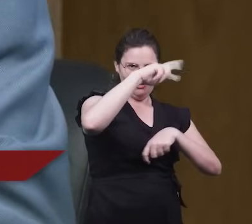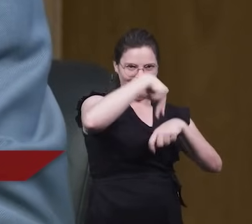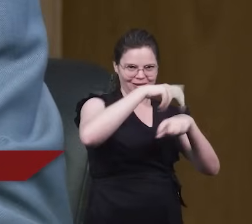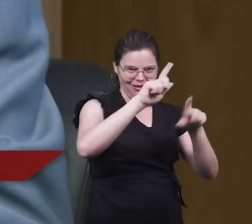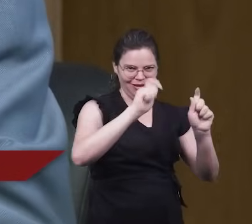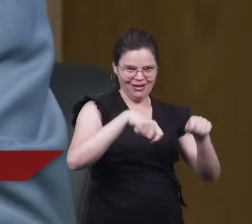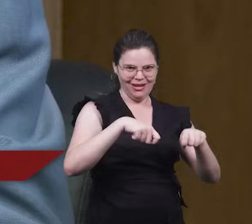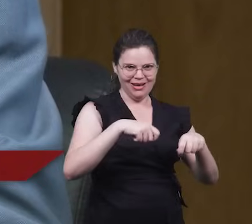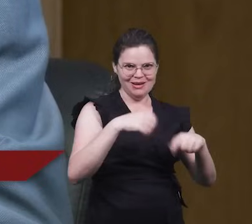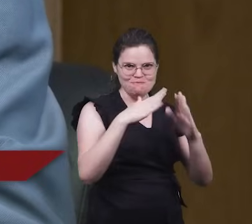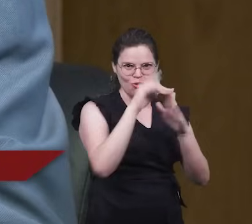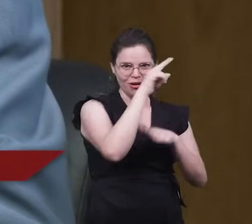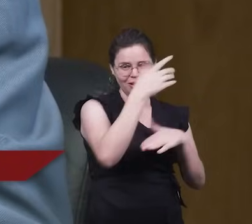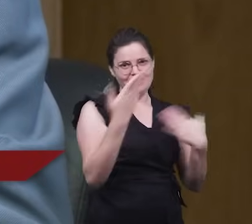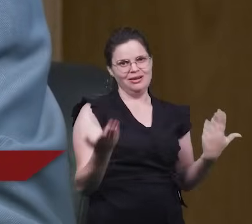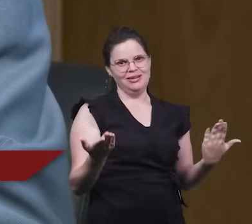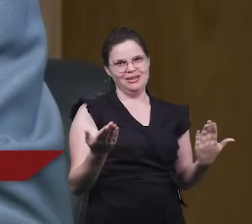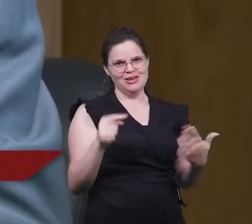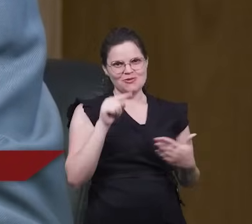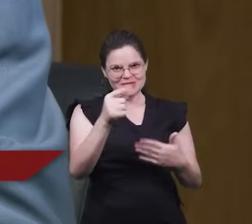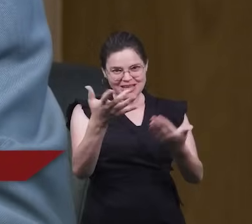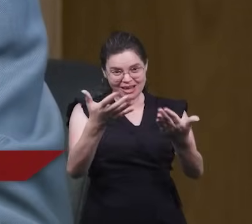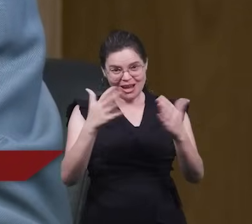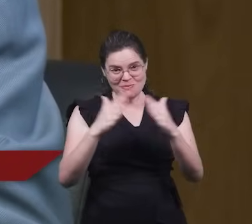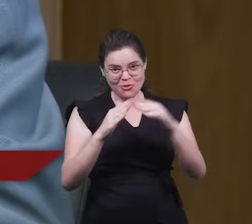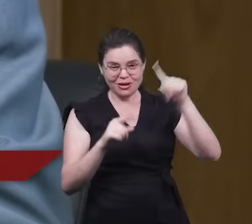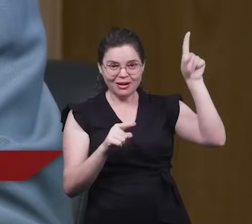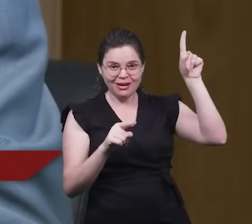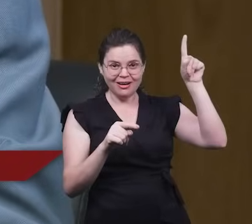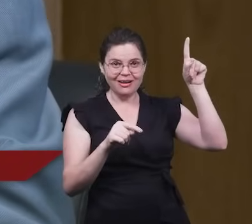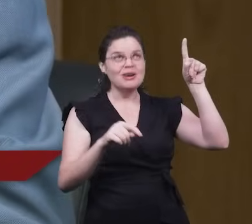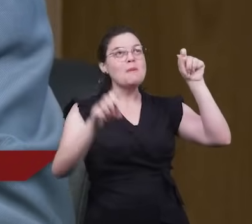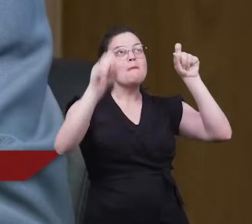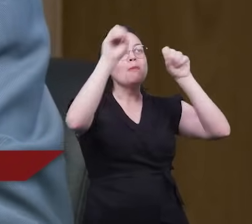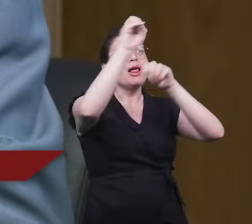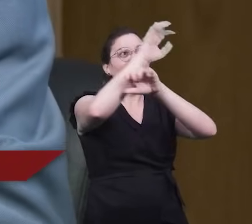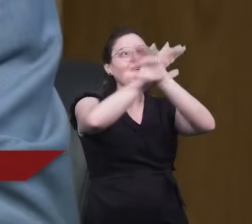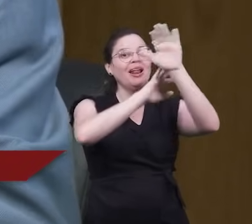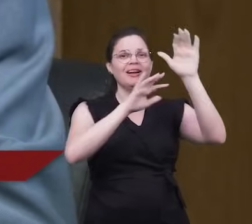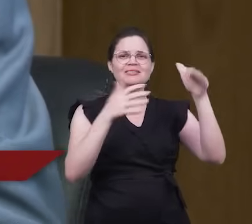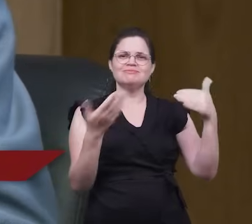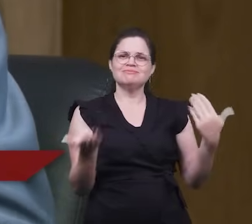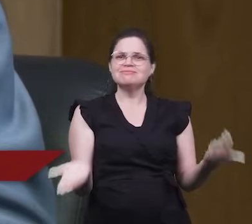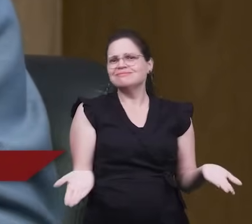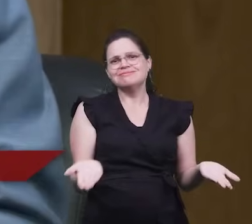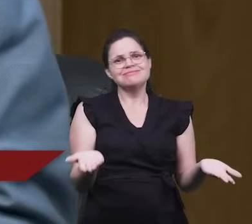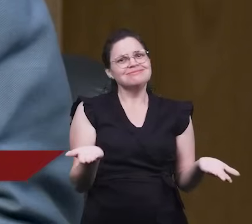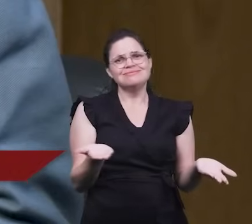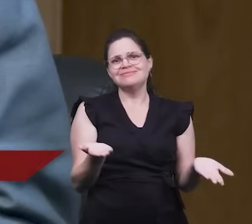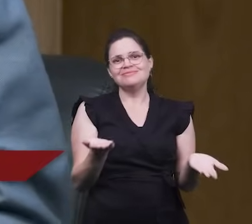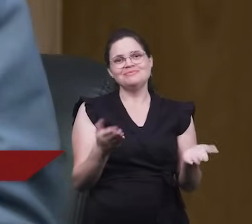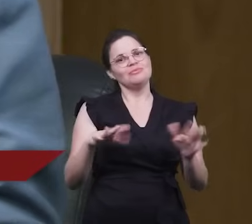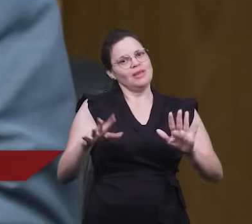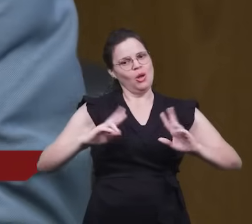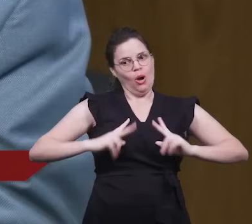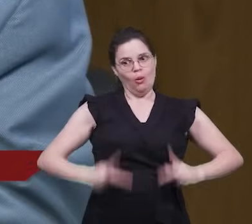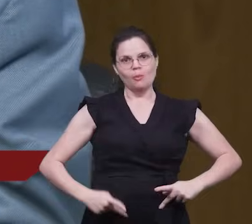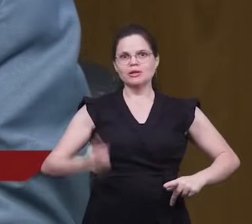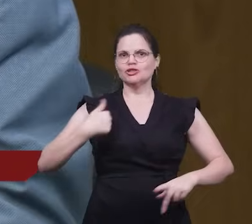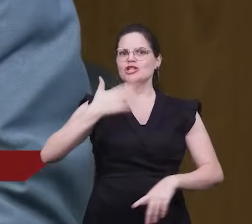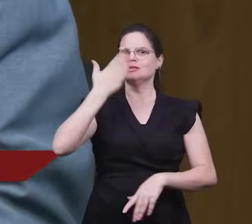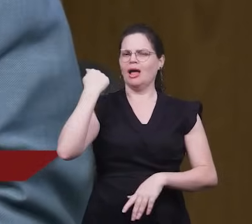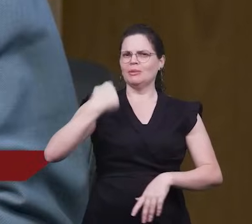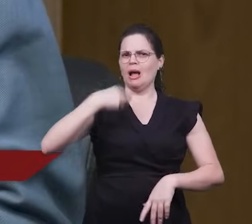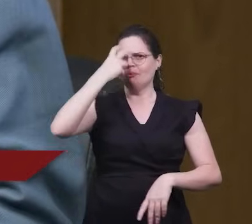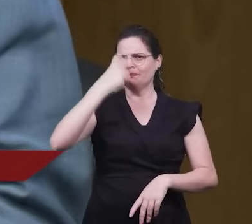a 5 anos tem muita gente, né, preparada para ir morar em Saturno, né? O homem é notável, né? Nós